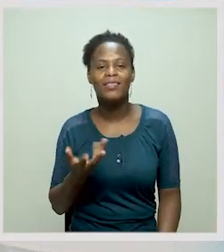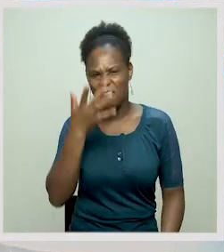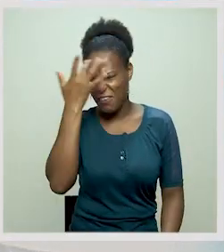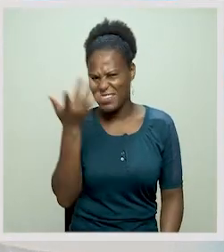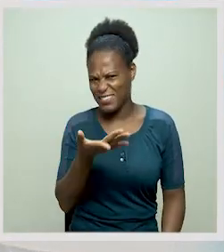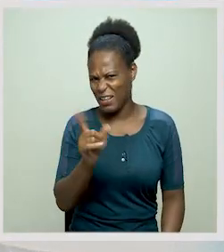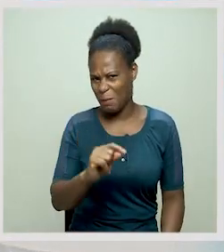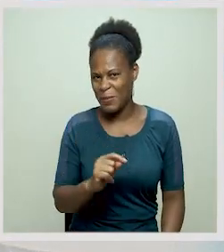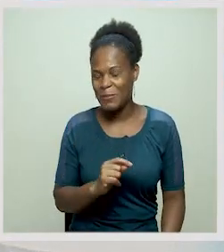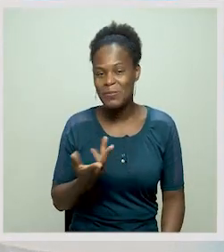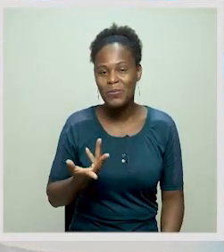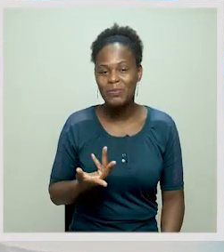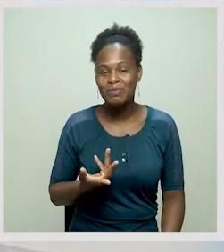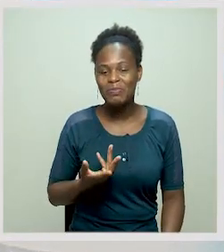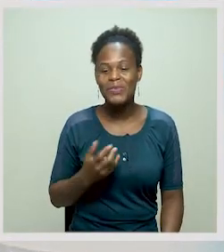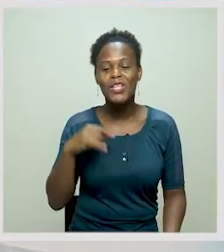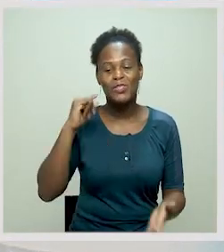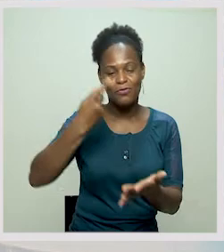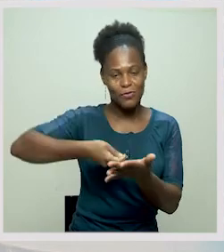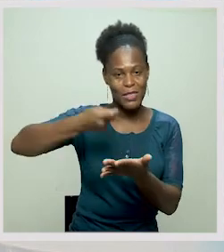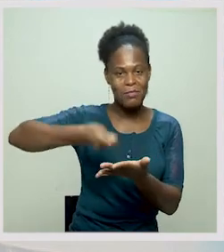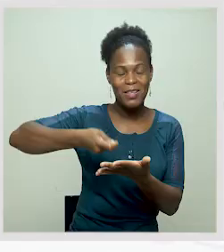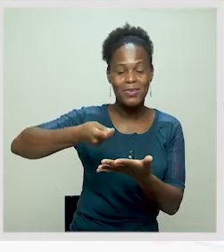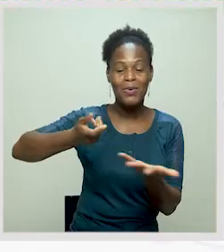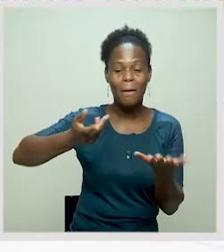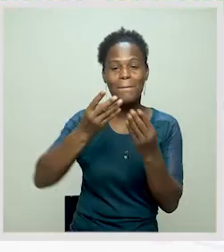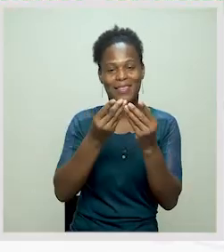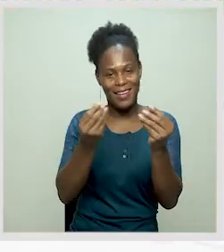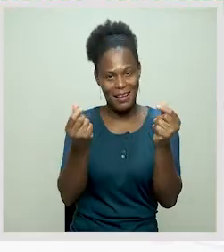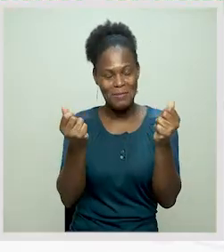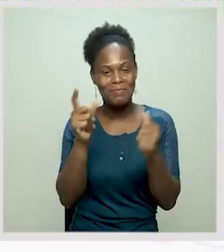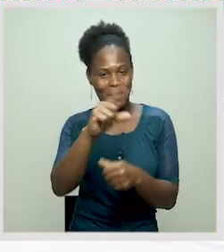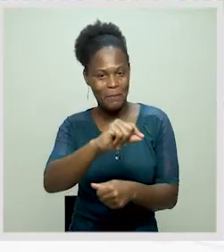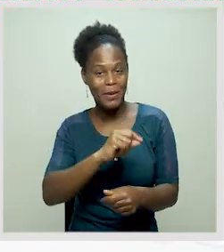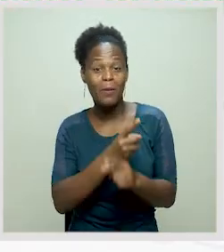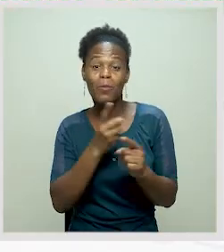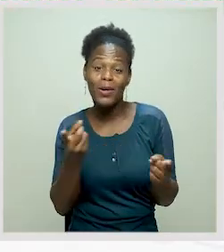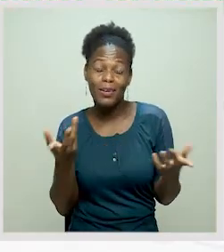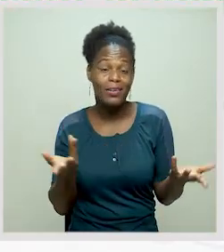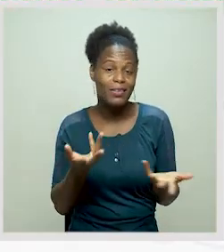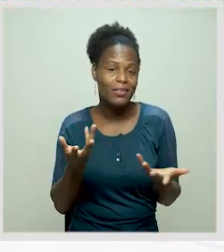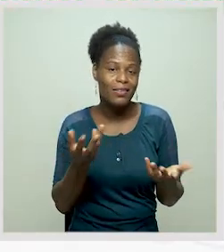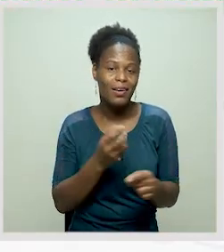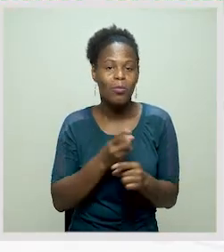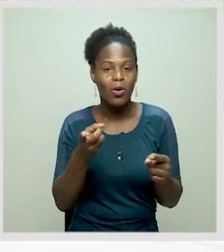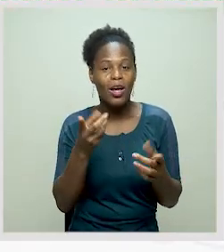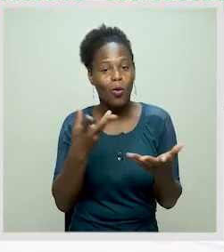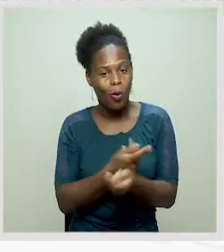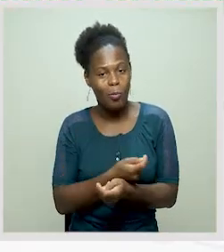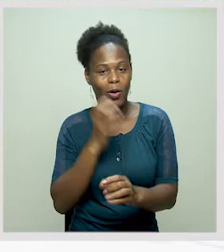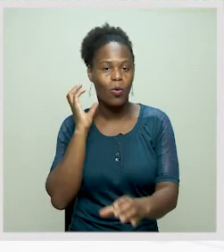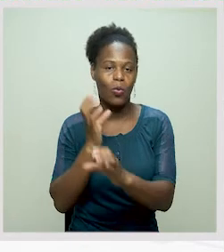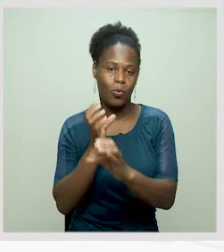muito fácil. Vamos lá. É o investimento material, precisamente em compra